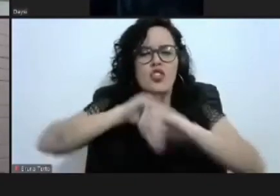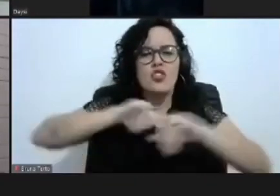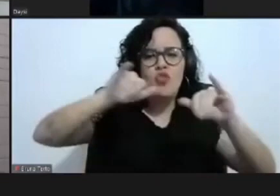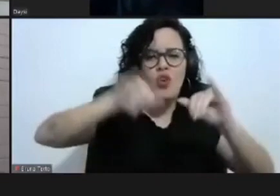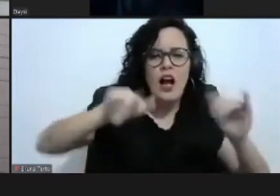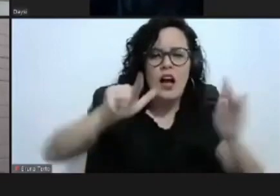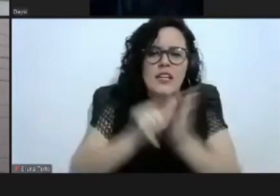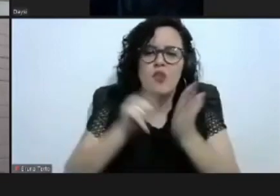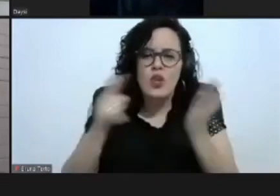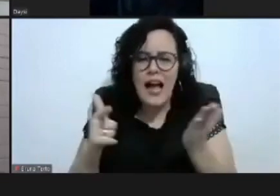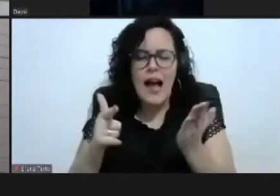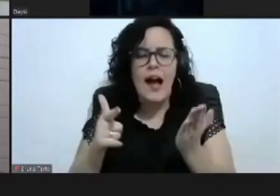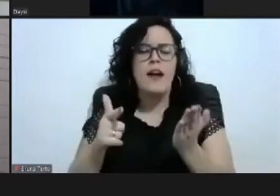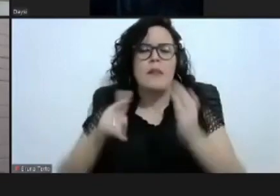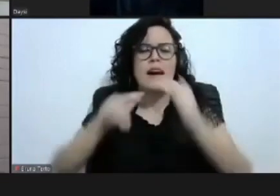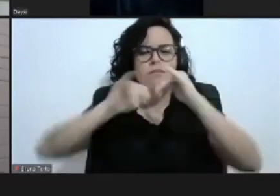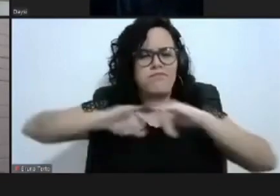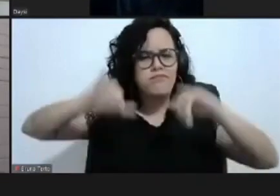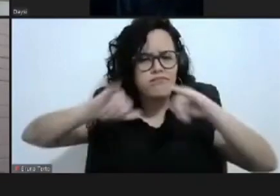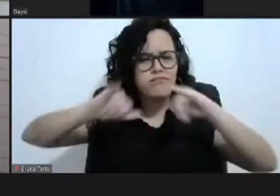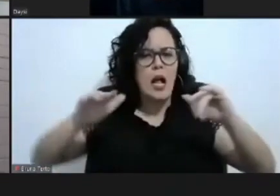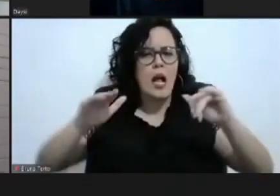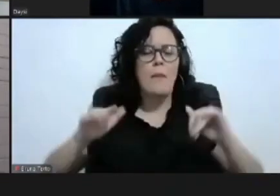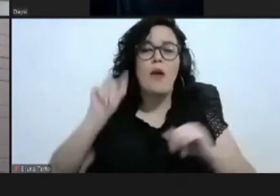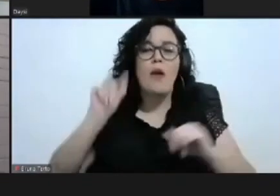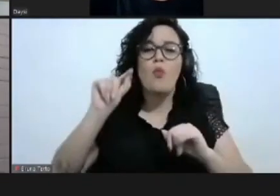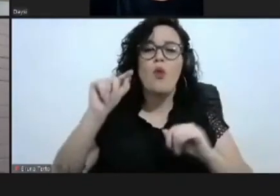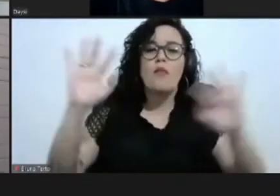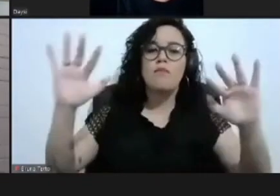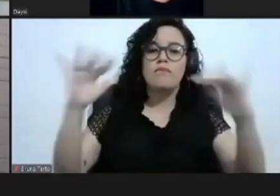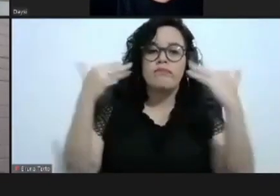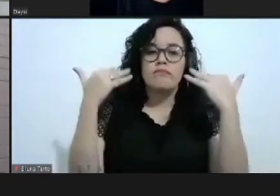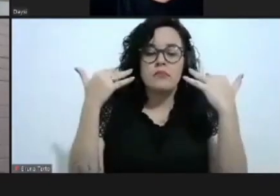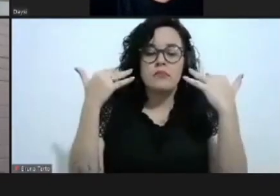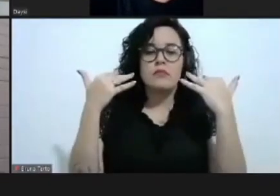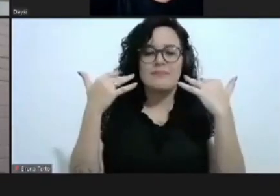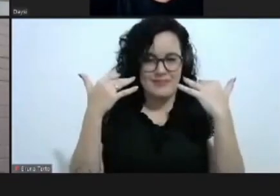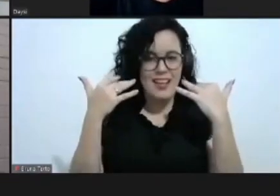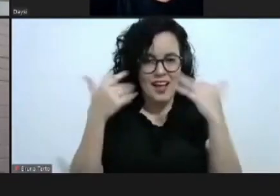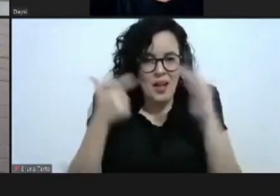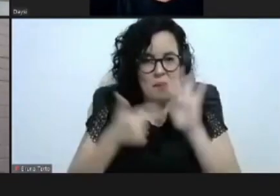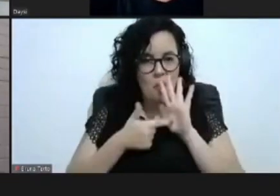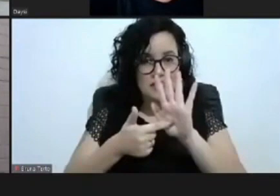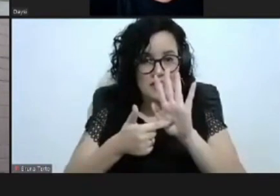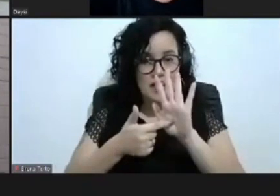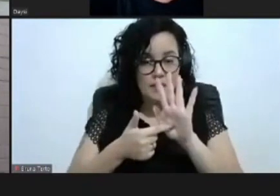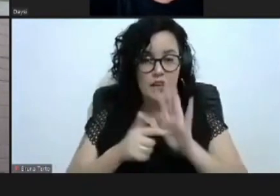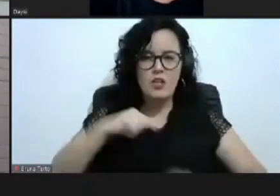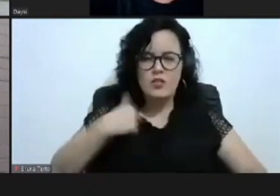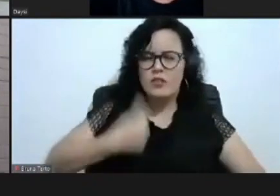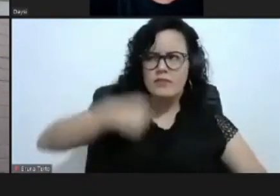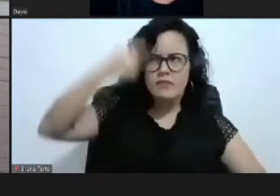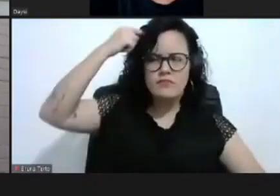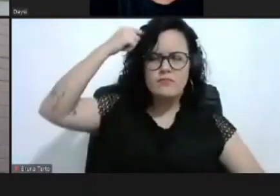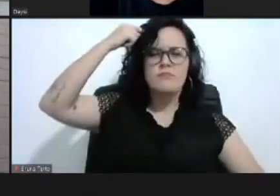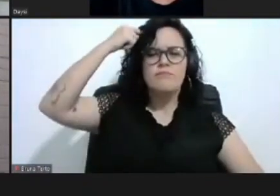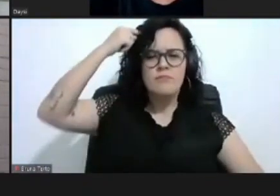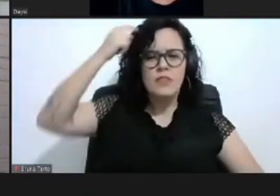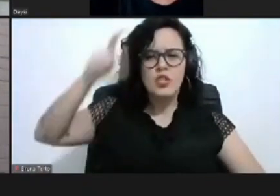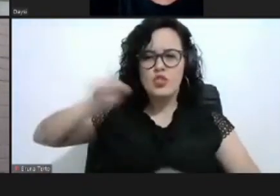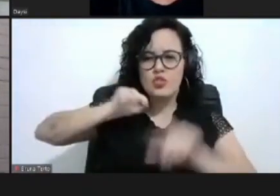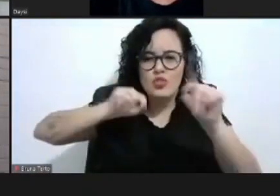fazer ouvir, do que ser lido. É dessa ambição que nasce o evento de